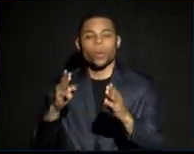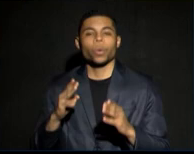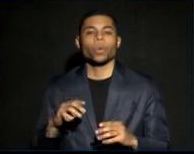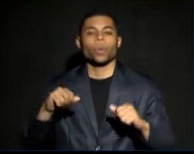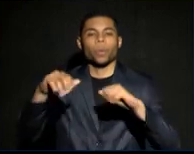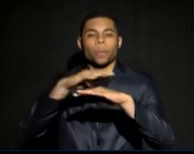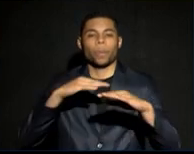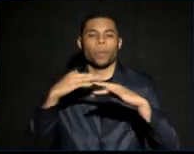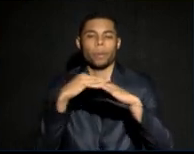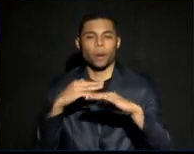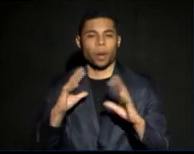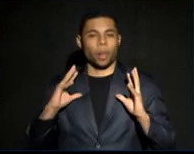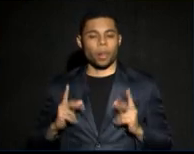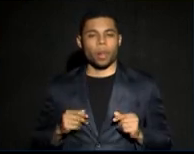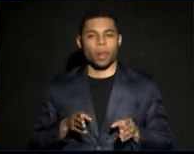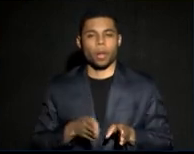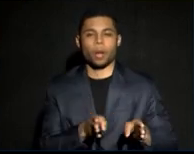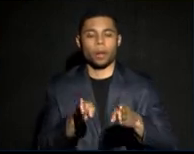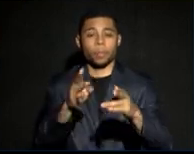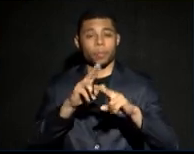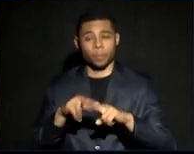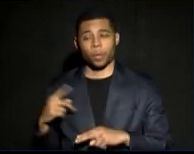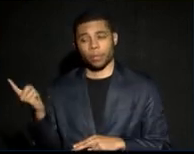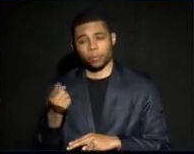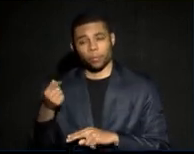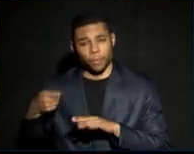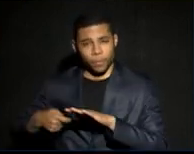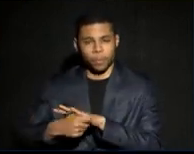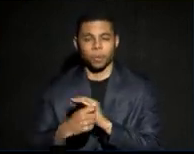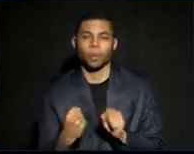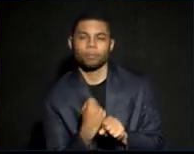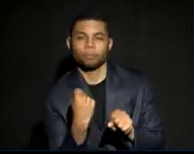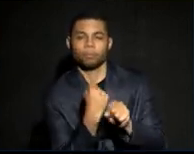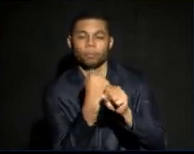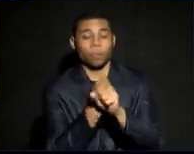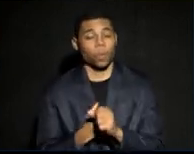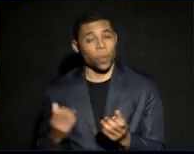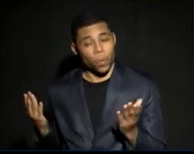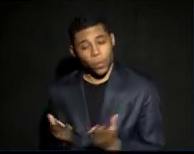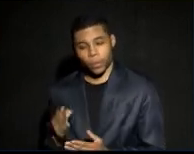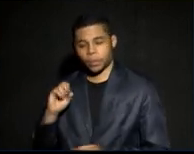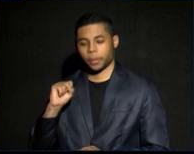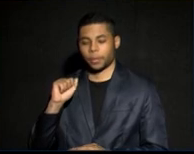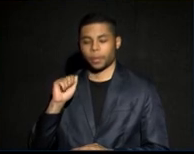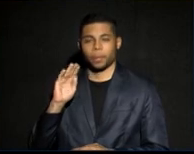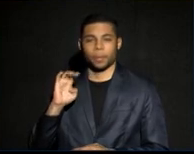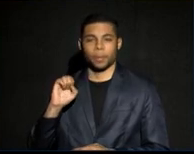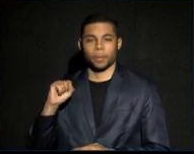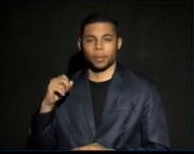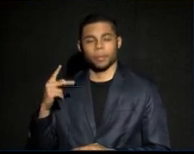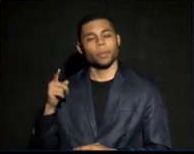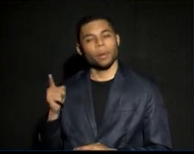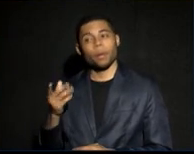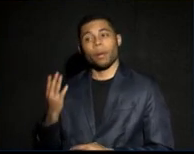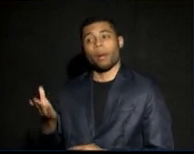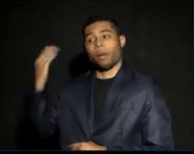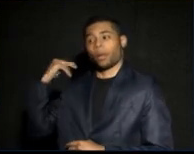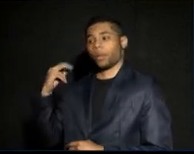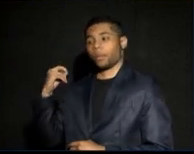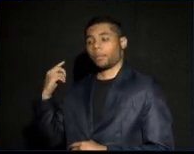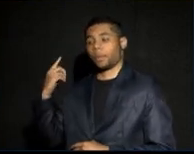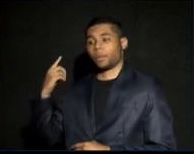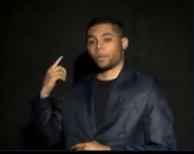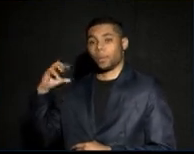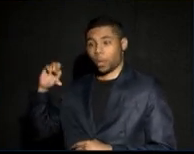Limpo Por conta desses investimentos que foram feitos e que portanto hoje a Sabesp tem uma realidade diferente daquela que tinha em